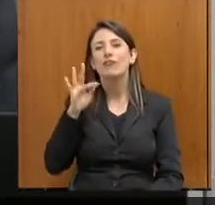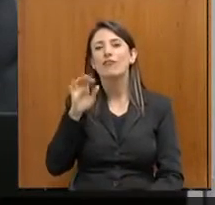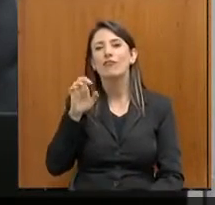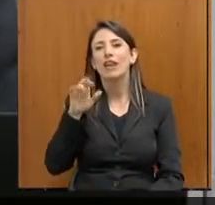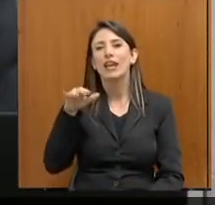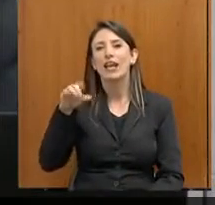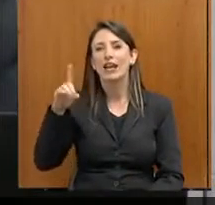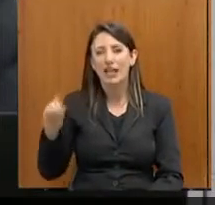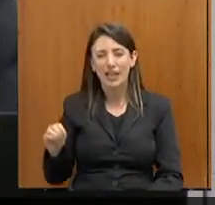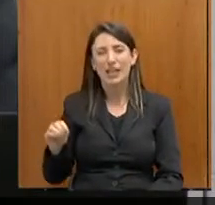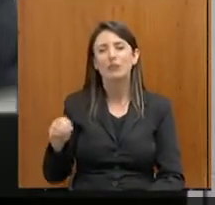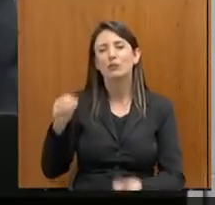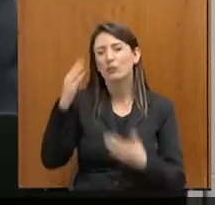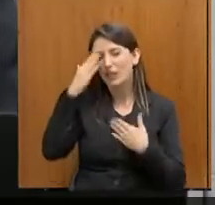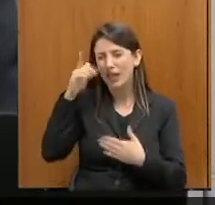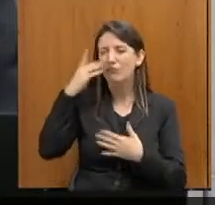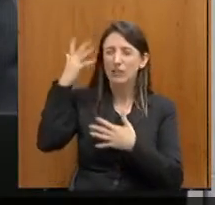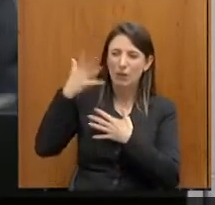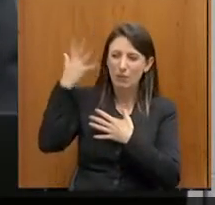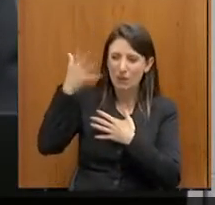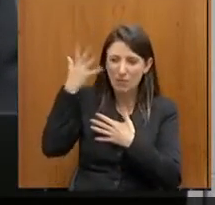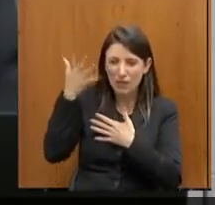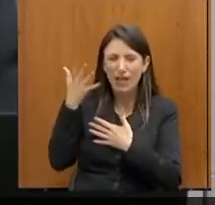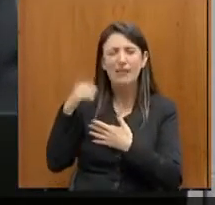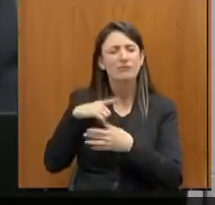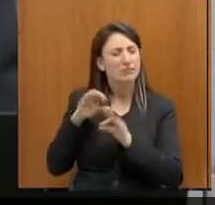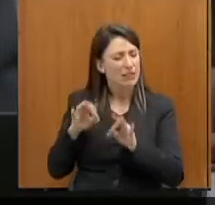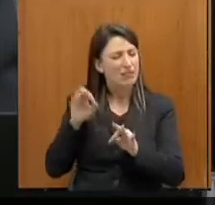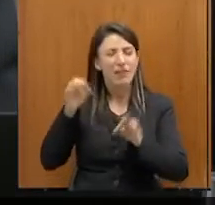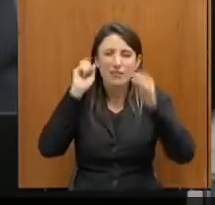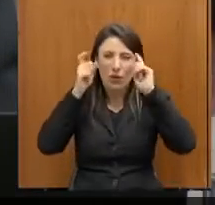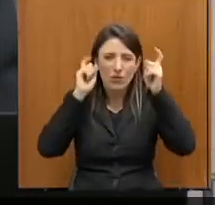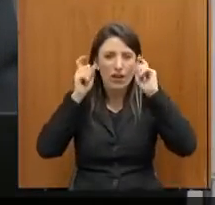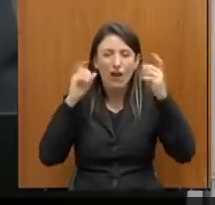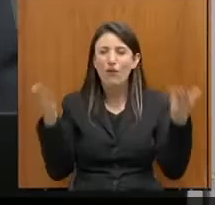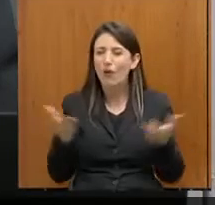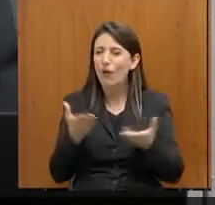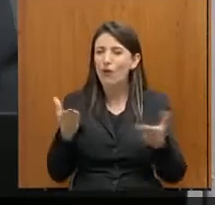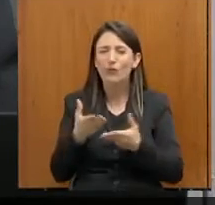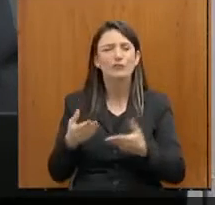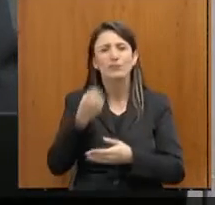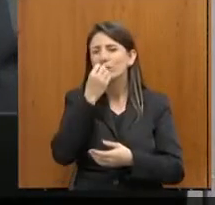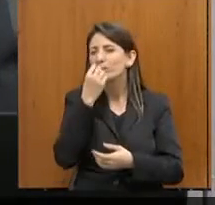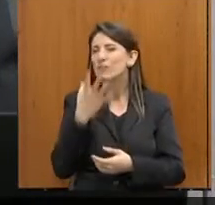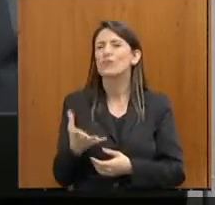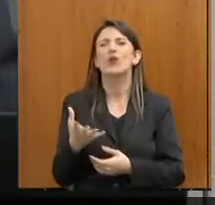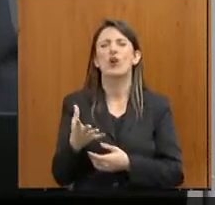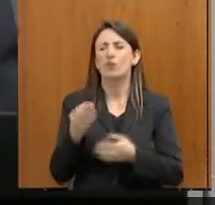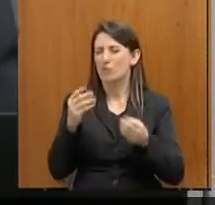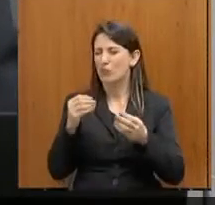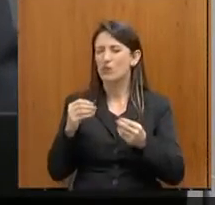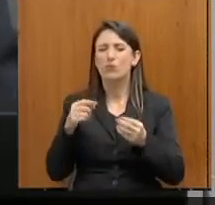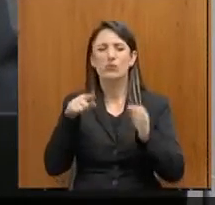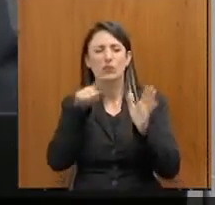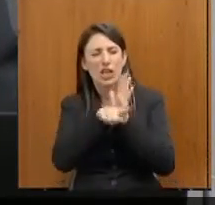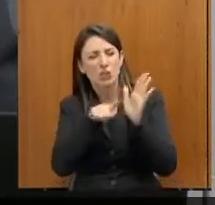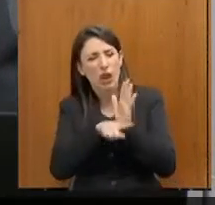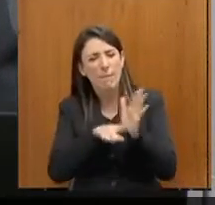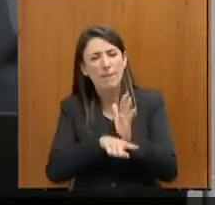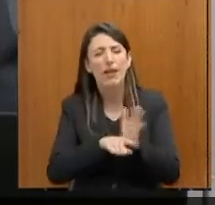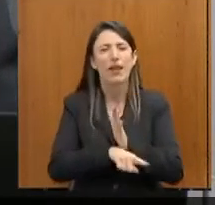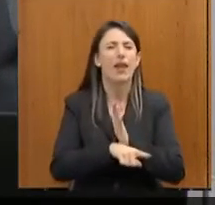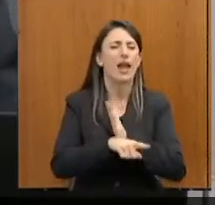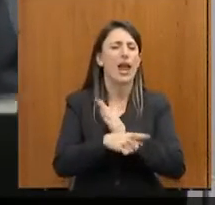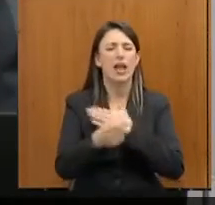pela explanação e eu tenho certeza que esta reunião foi extremamente produtiva e elucidou inúmeros questionamentos dos parlamentares